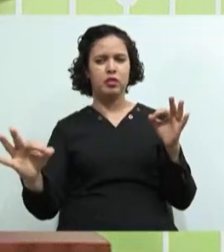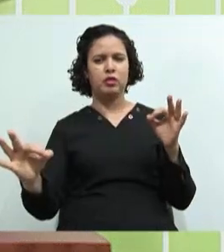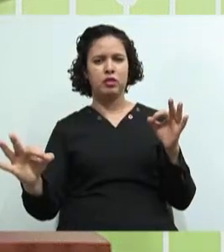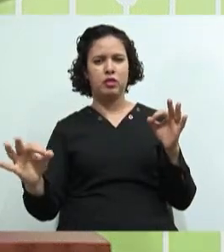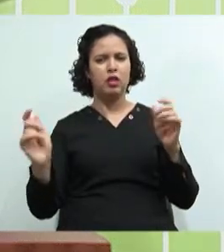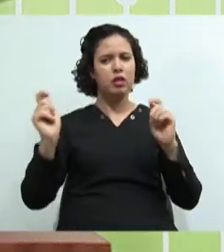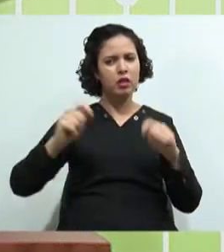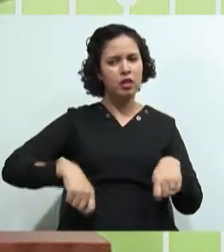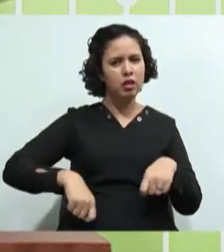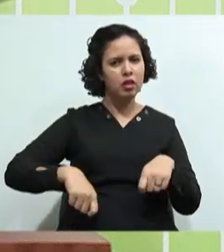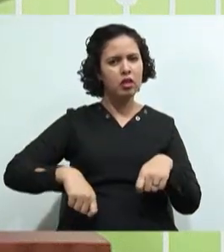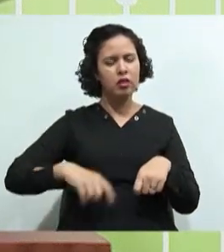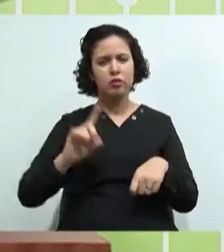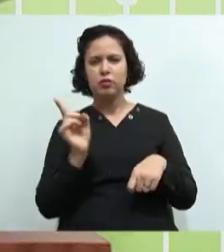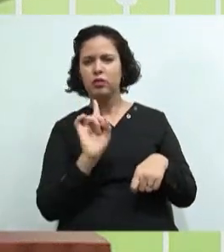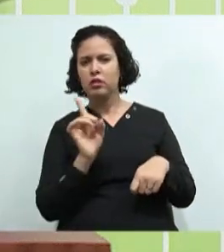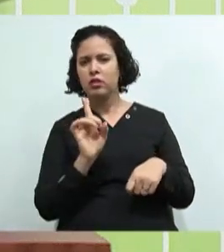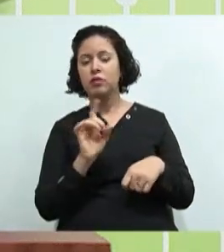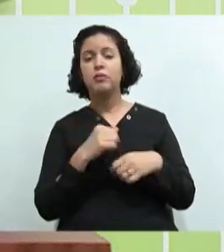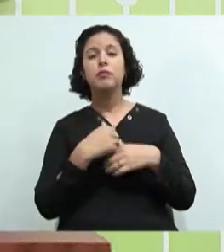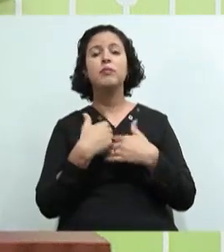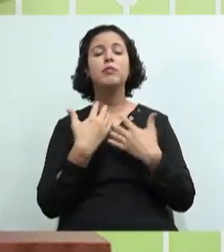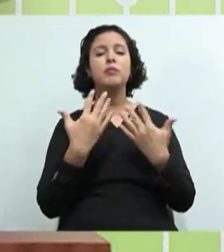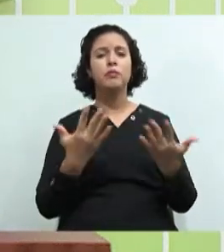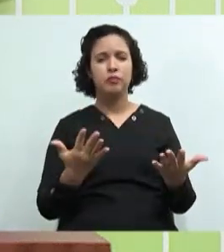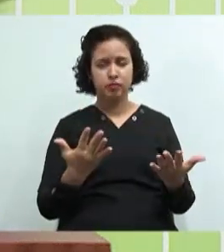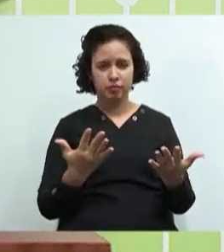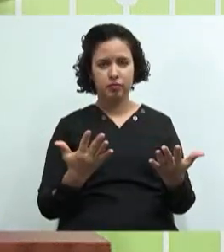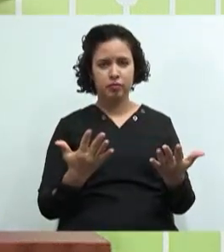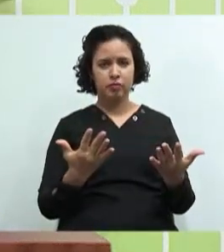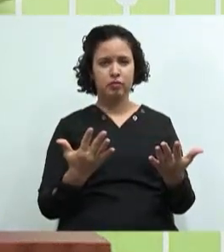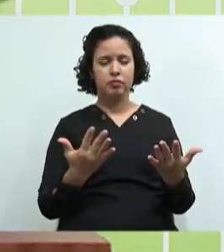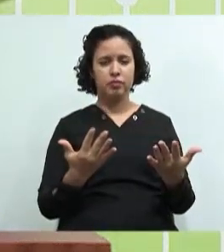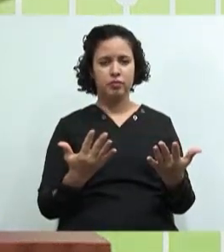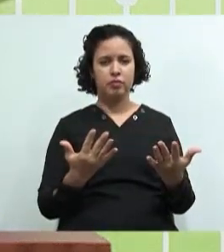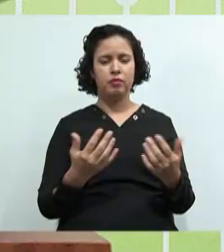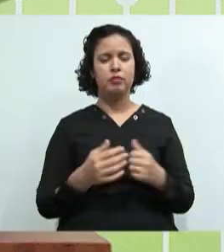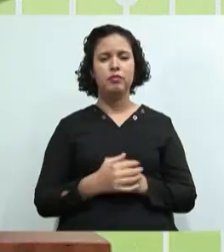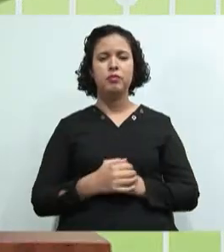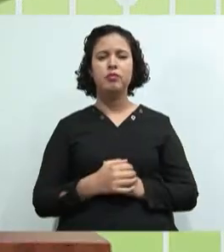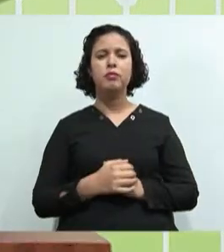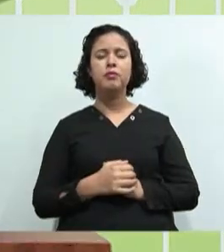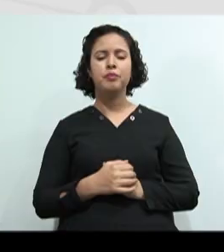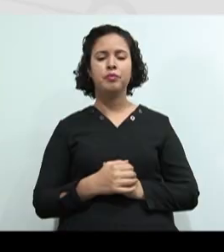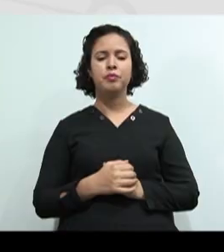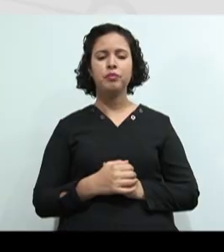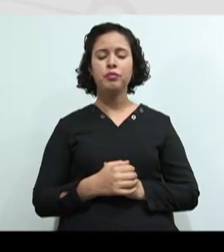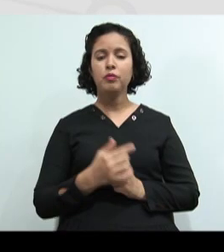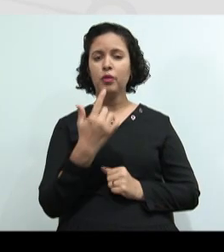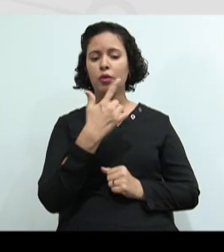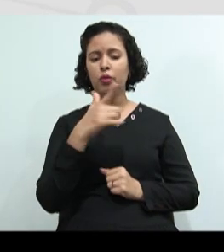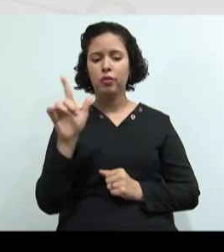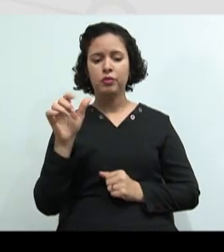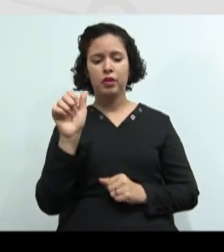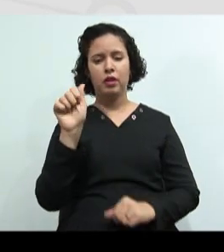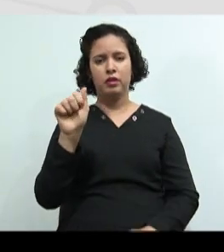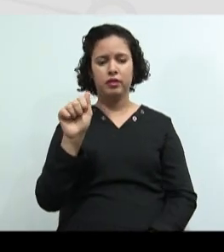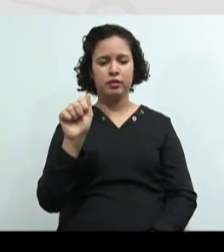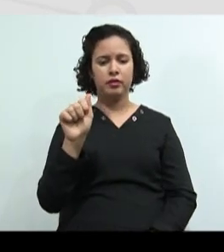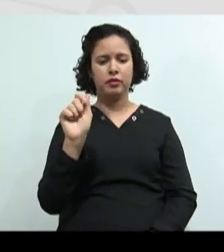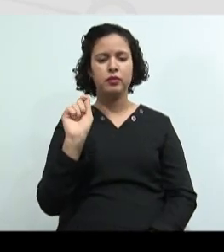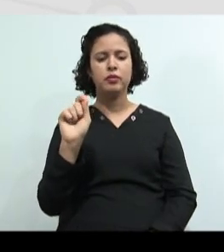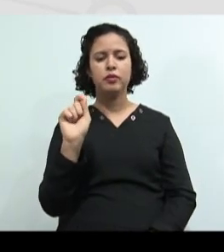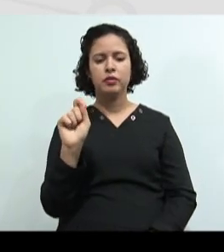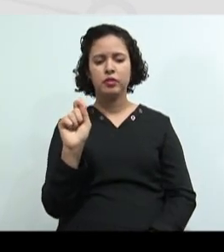tenho condições? Tenho. Mas se eu não tenho, ela não é uma meta mensurável. Outro tópico aqui da letra A, pode colocar aí,